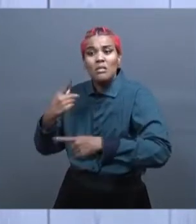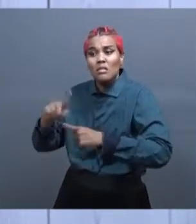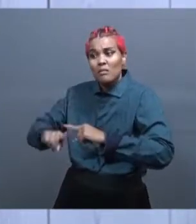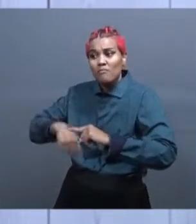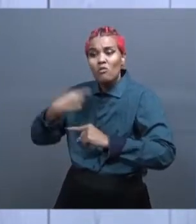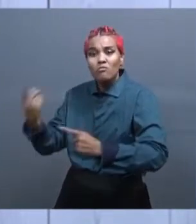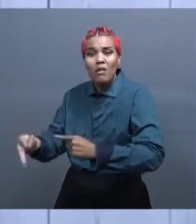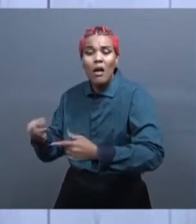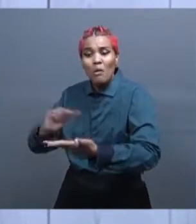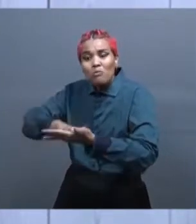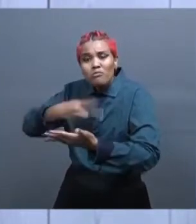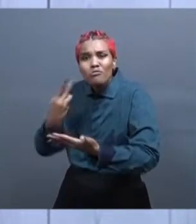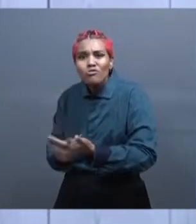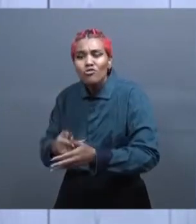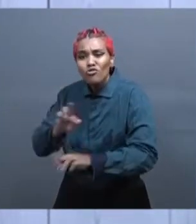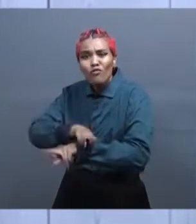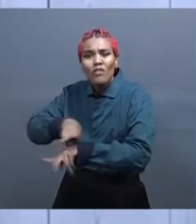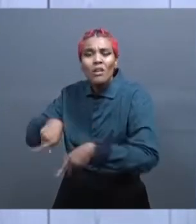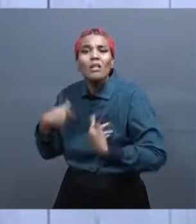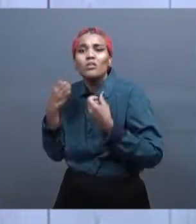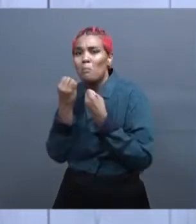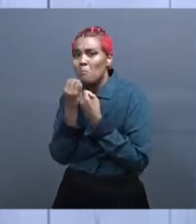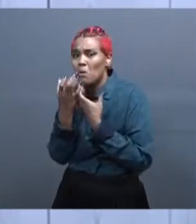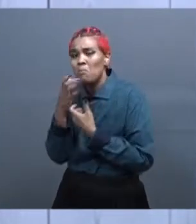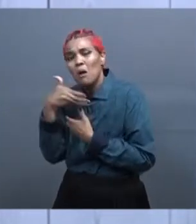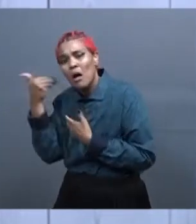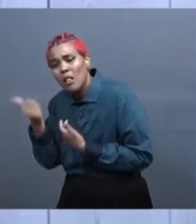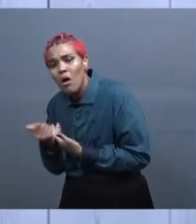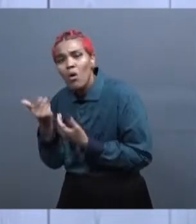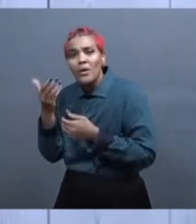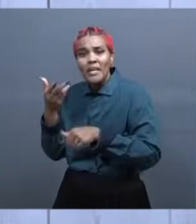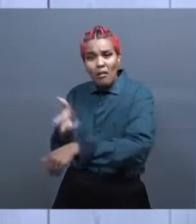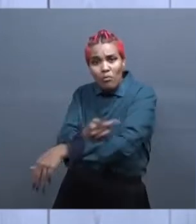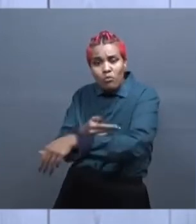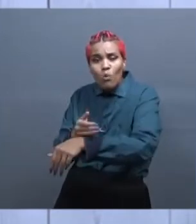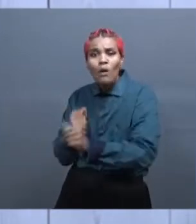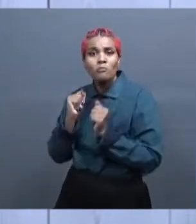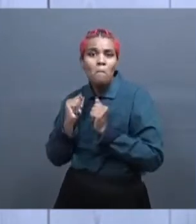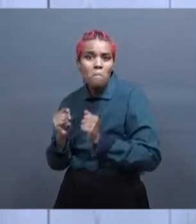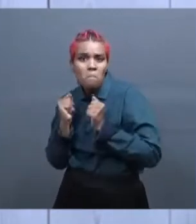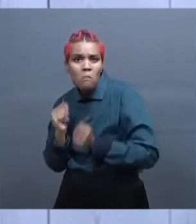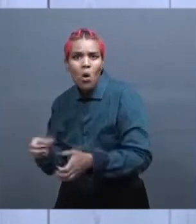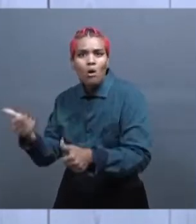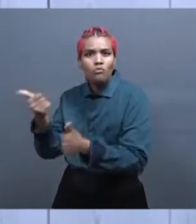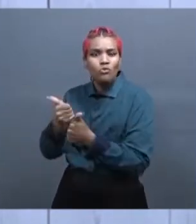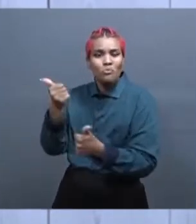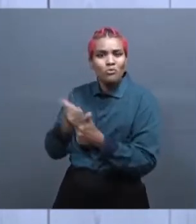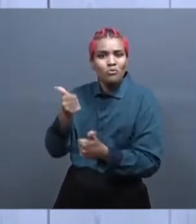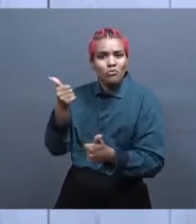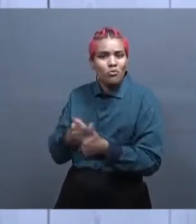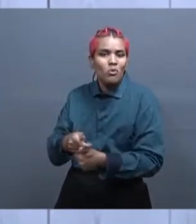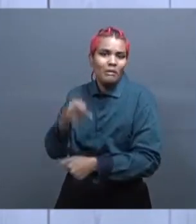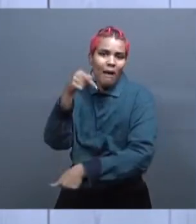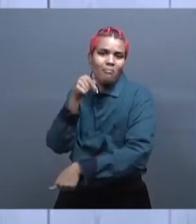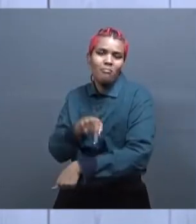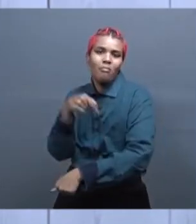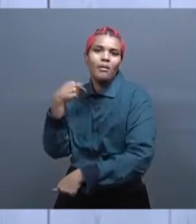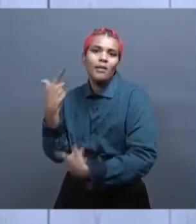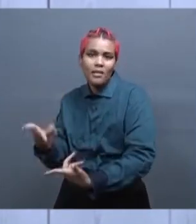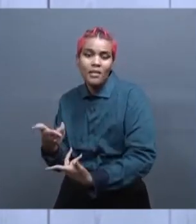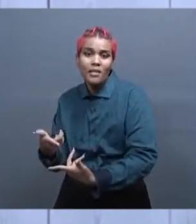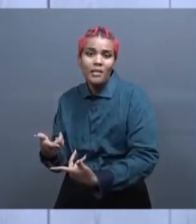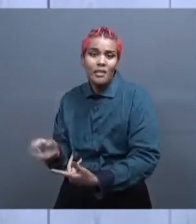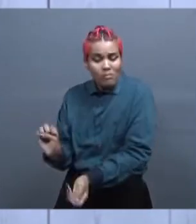ela pode aparecer justamente no lugar daquilo que foi traumático e dá um